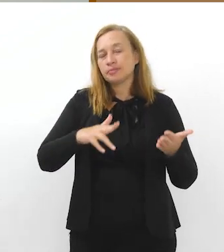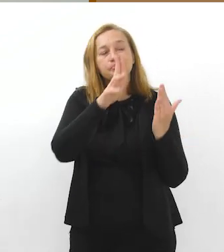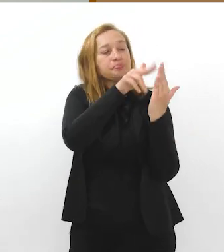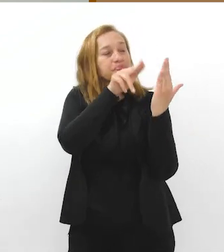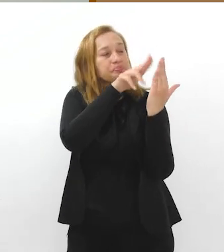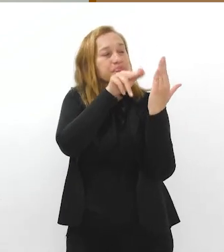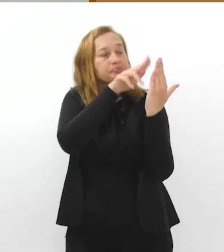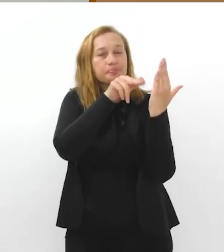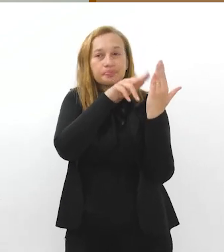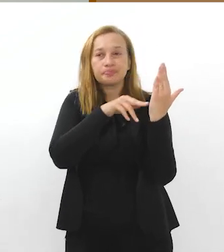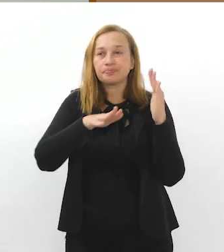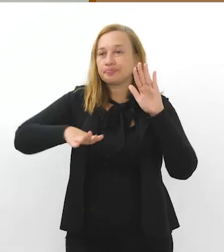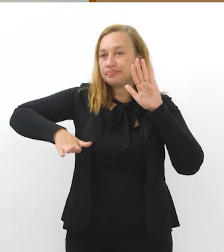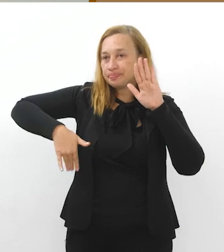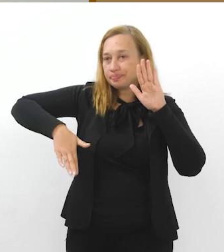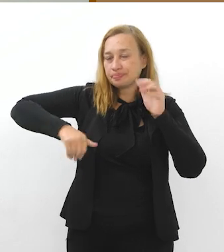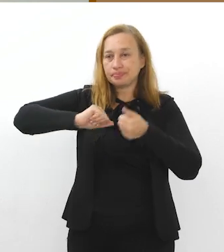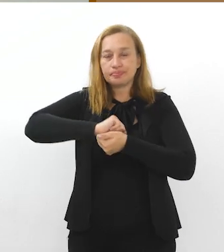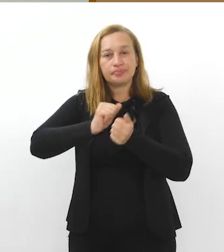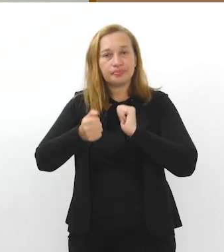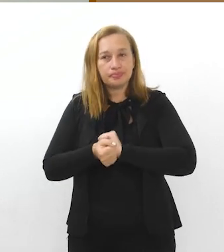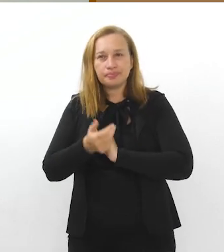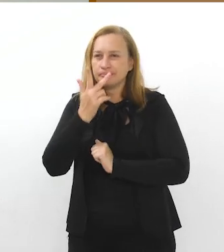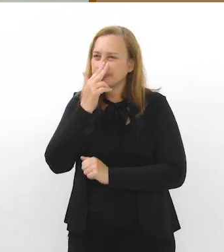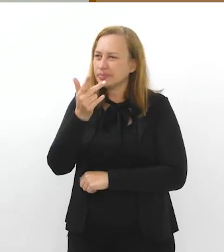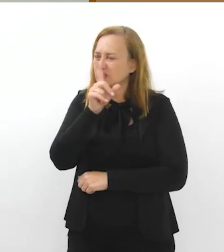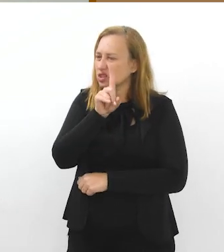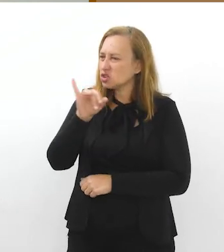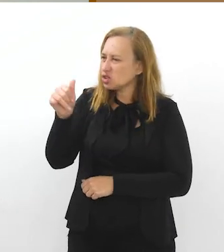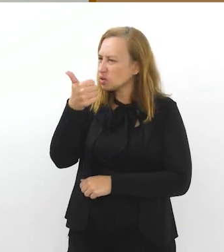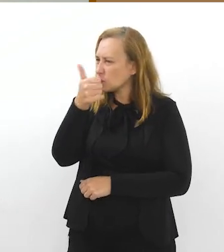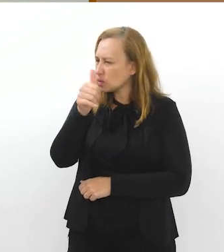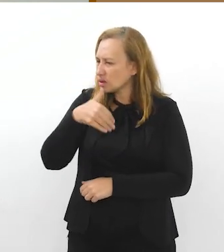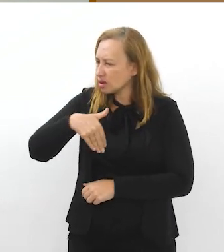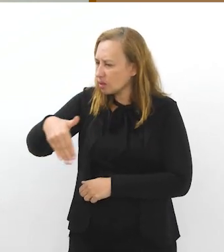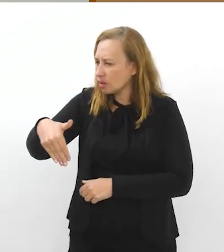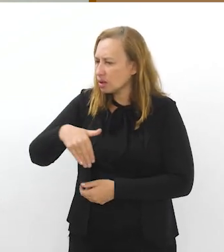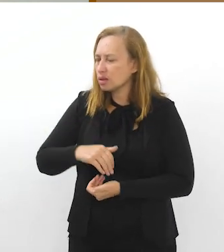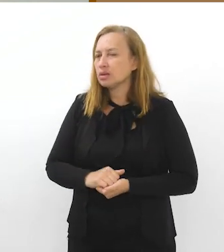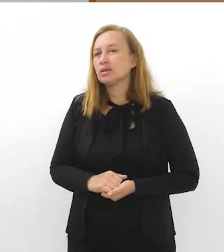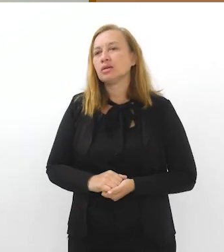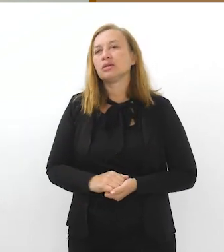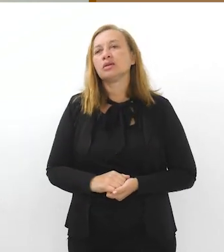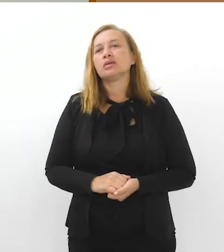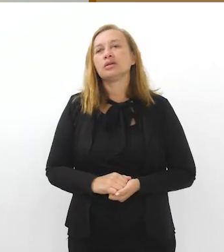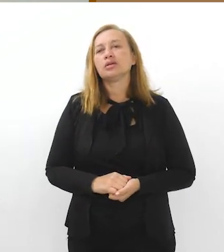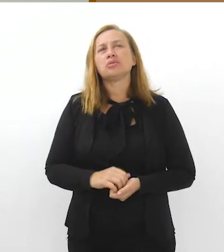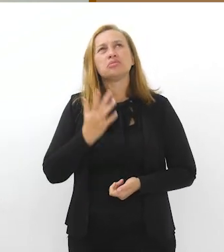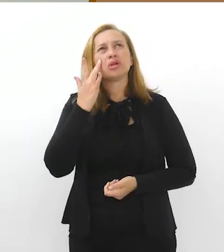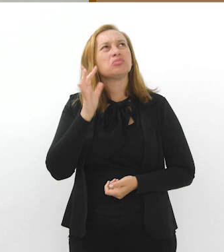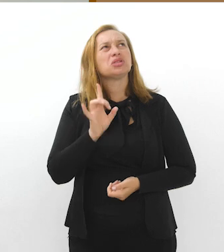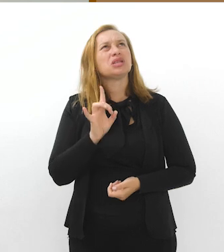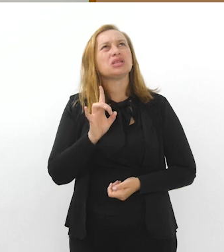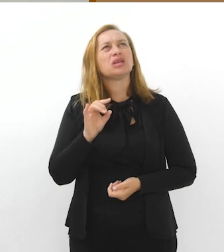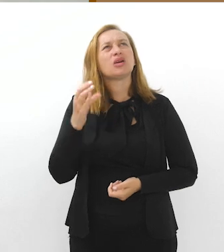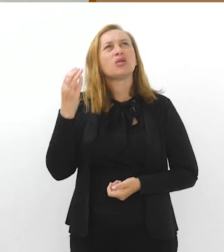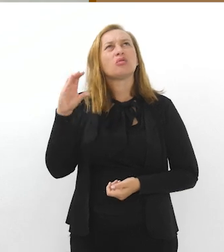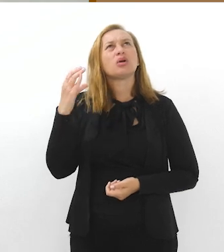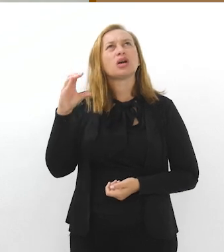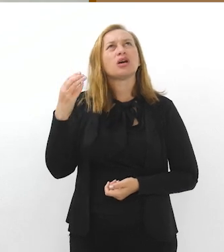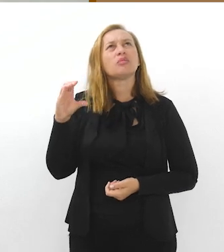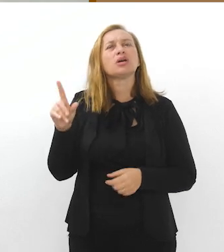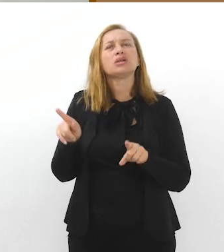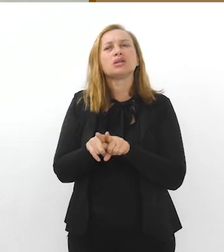uns links, né? Porque eles têm até uma atividade de pintar na Praia da Pitada, parece que vai ser dia